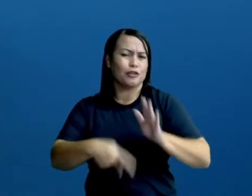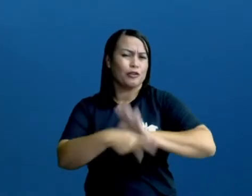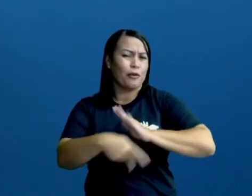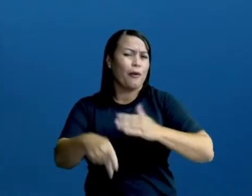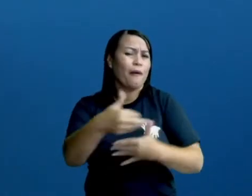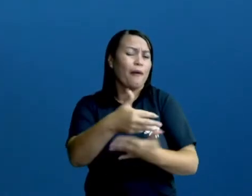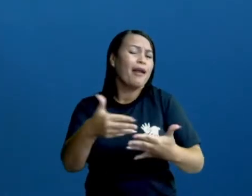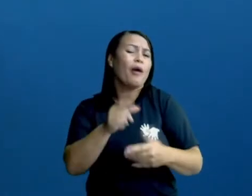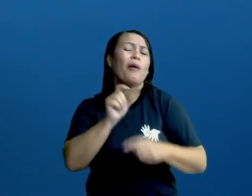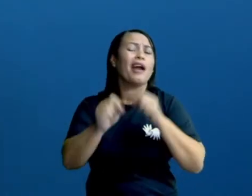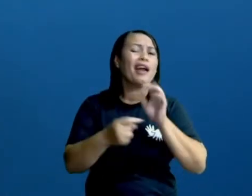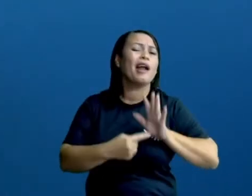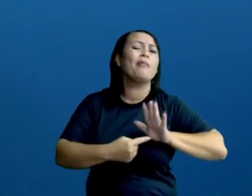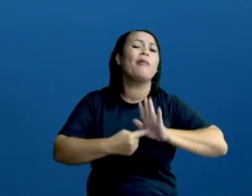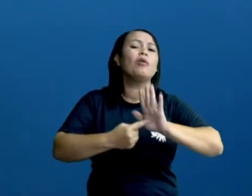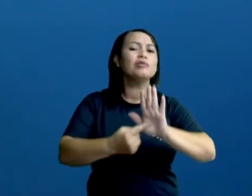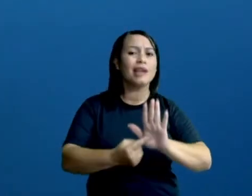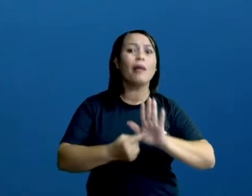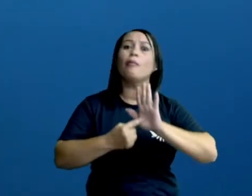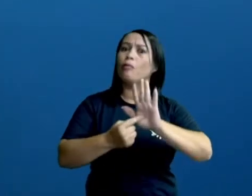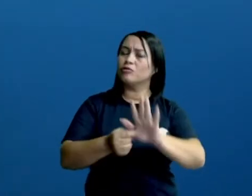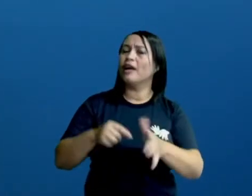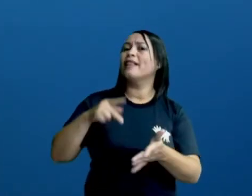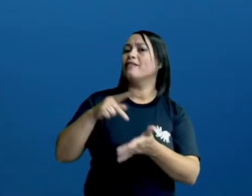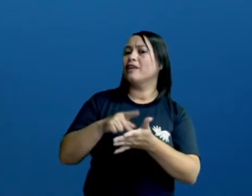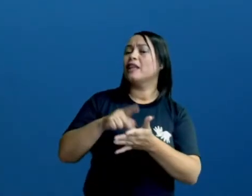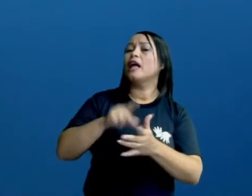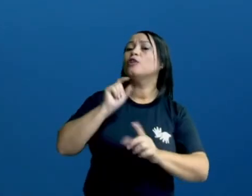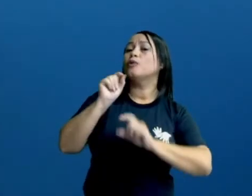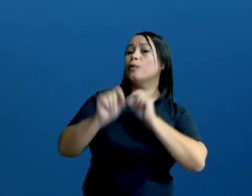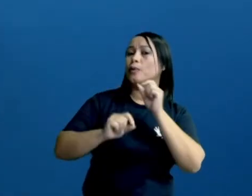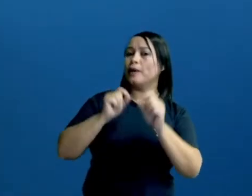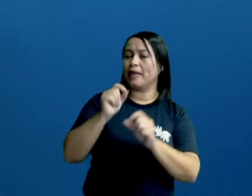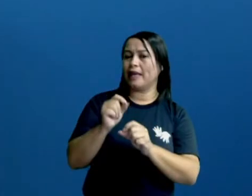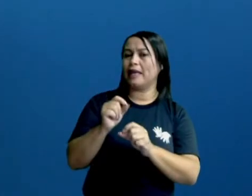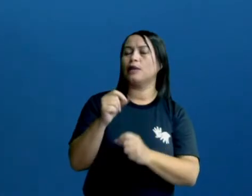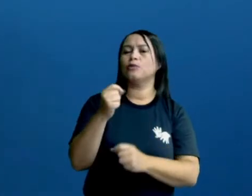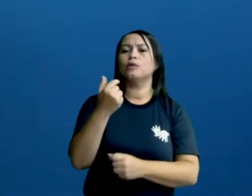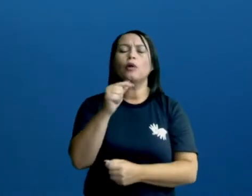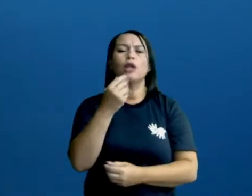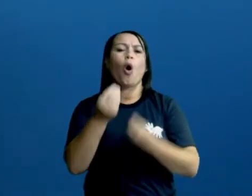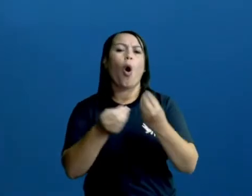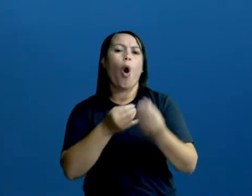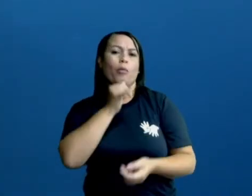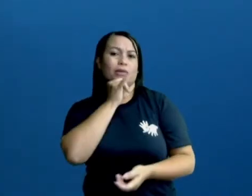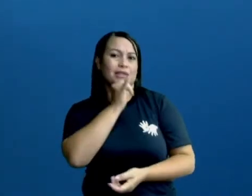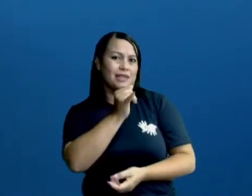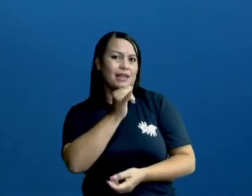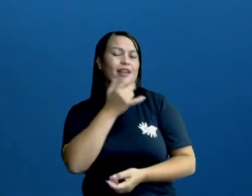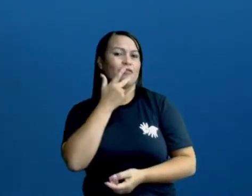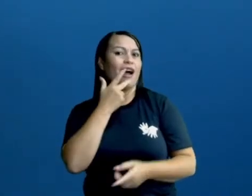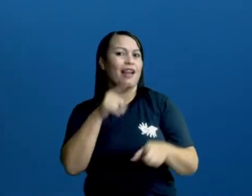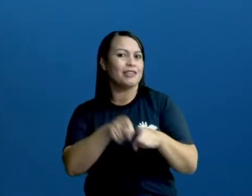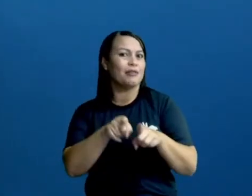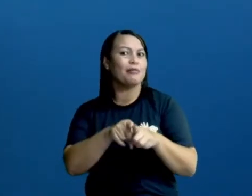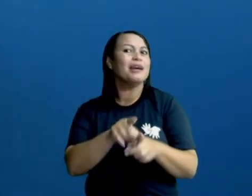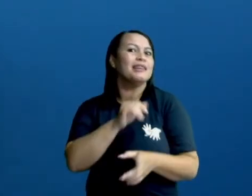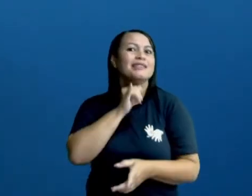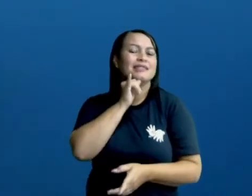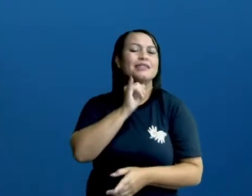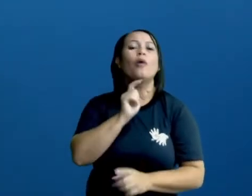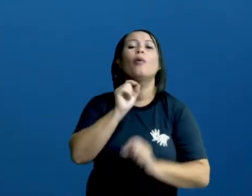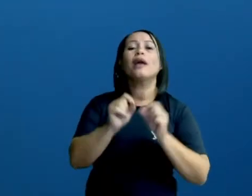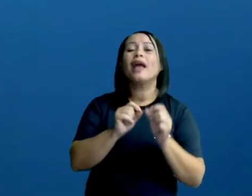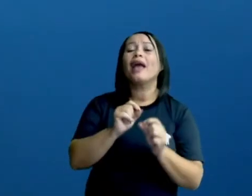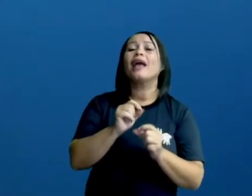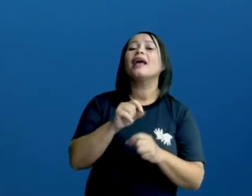mostrar com isso? Ele quer mostrar justamente, ó, através do não dizer, que ele também diz sem dizer,